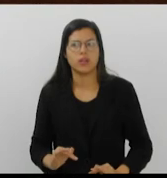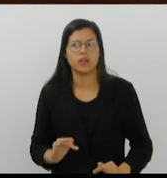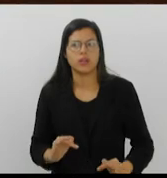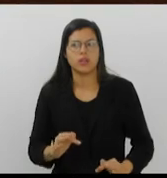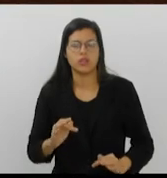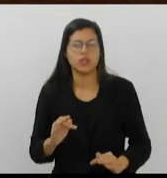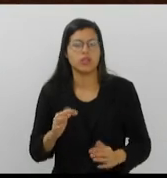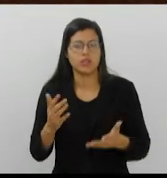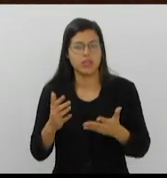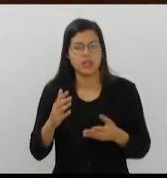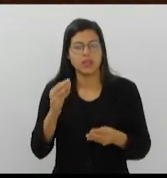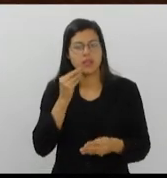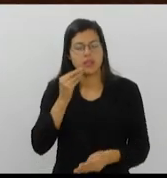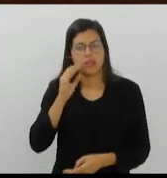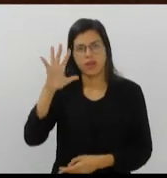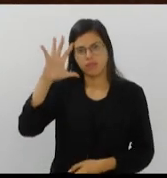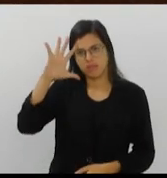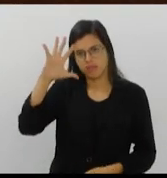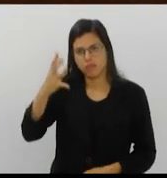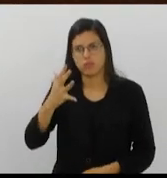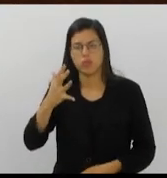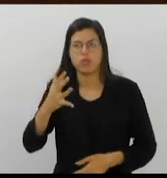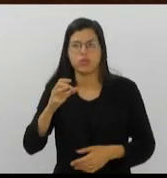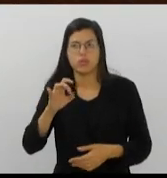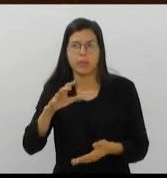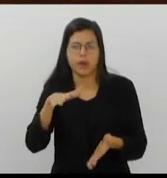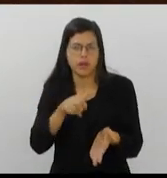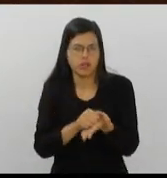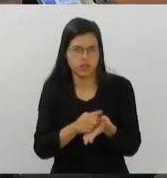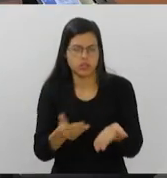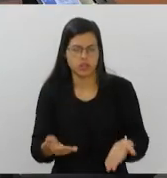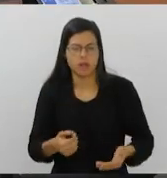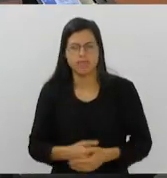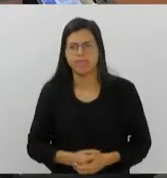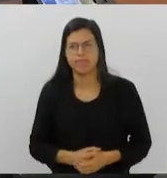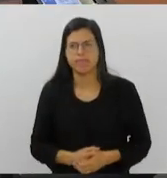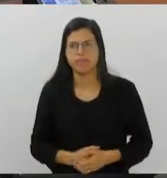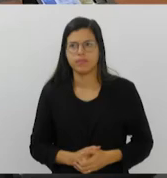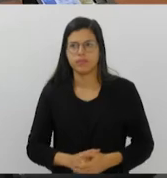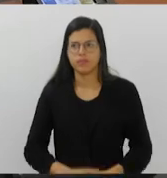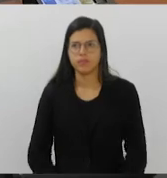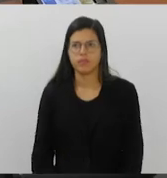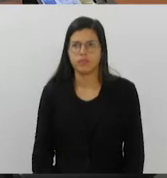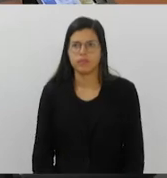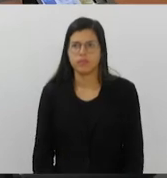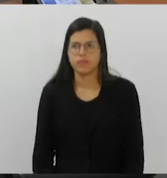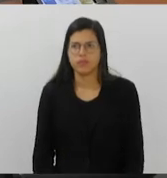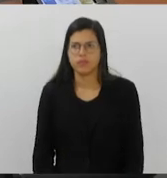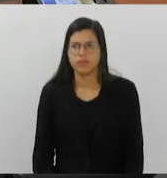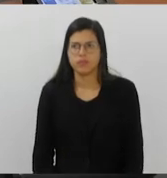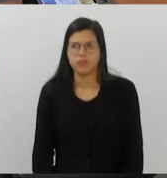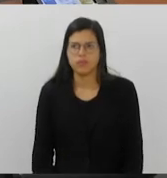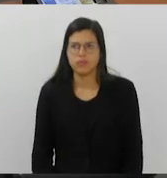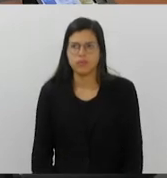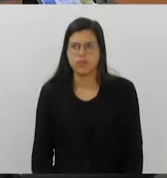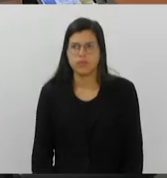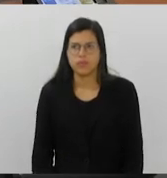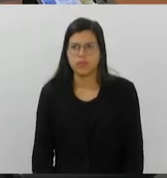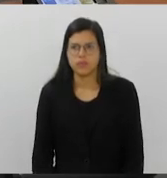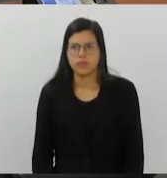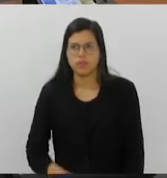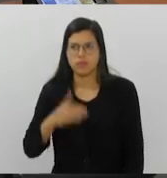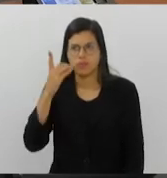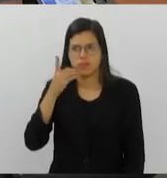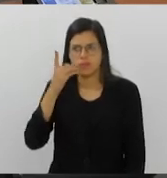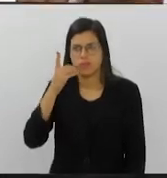de solucionar essa demanda. Então, só para deixar registrado. Muito obrigado, Tia Ju. Pela ordem, senhora Tia Ju. Eu